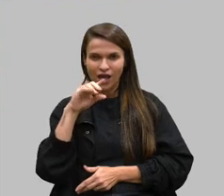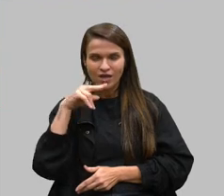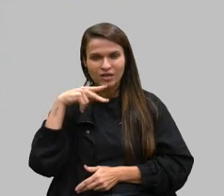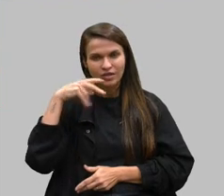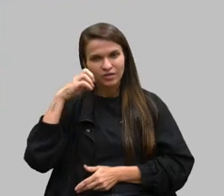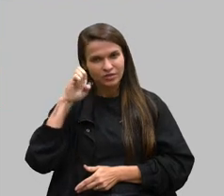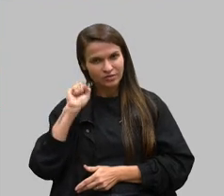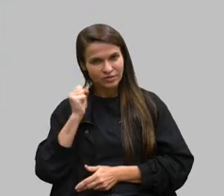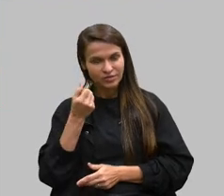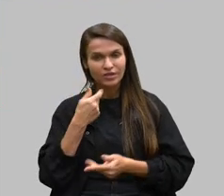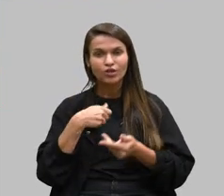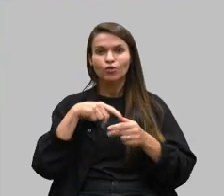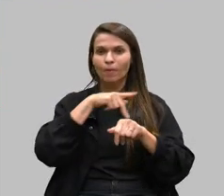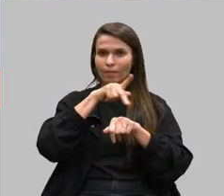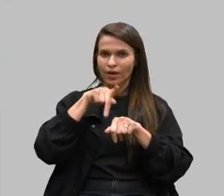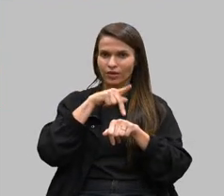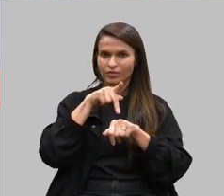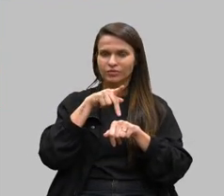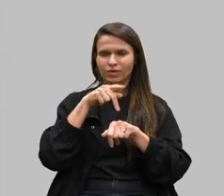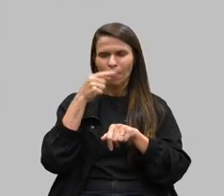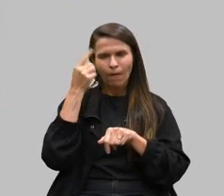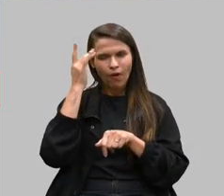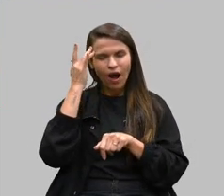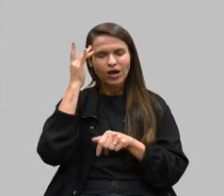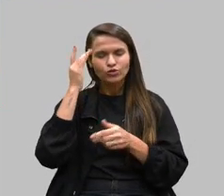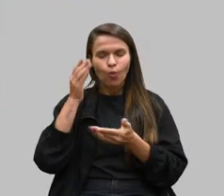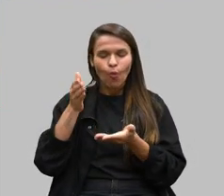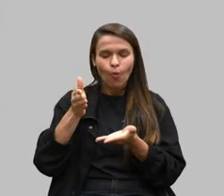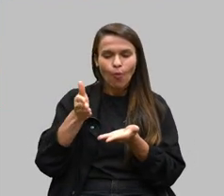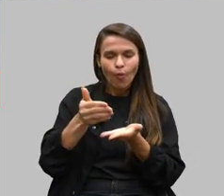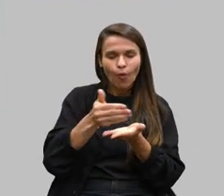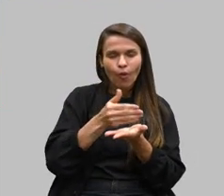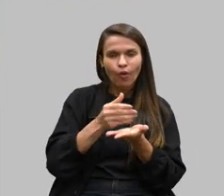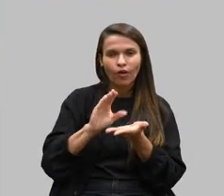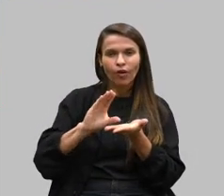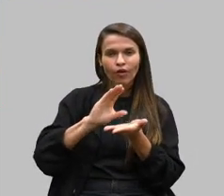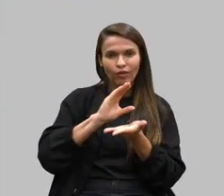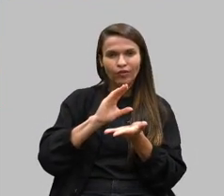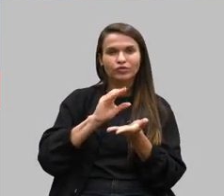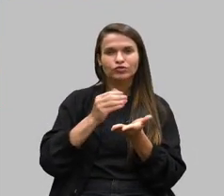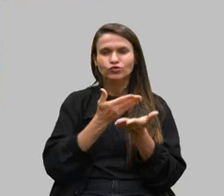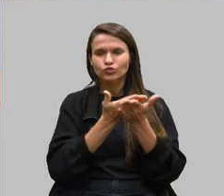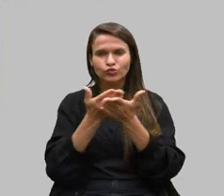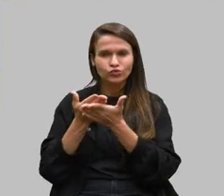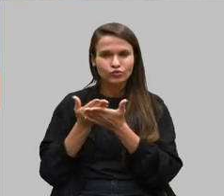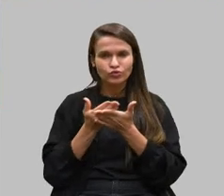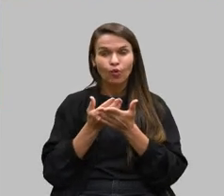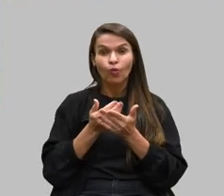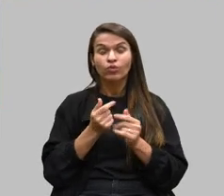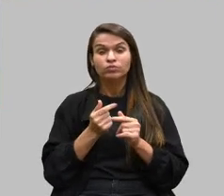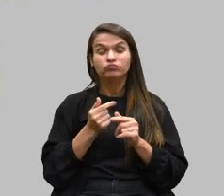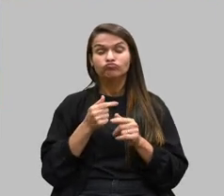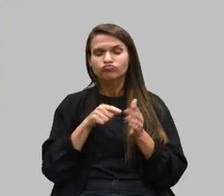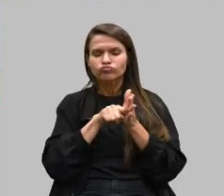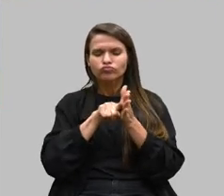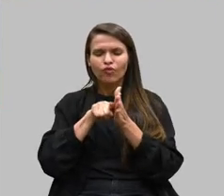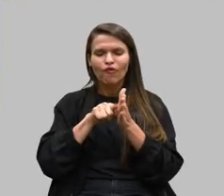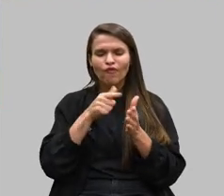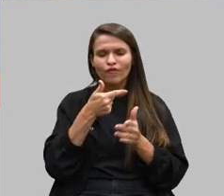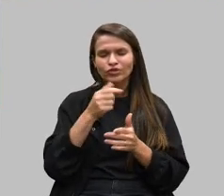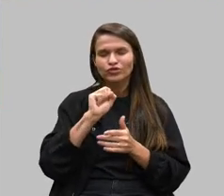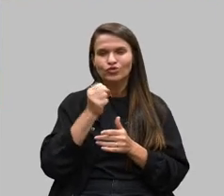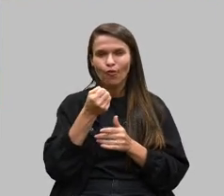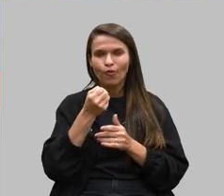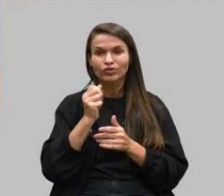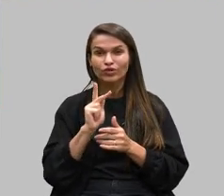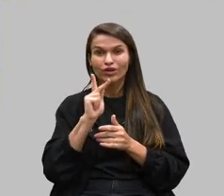com recursos e com estudos nós estamos estudando 28000 km de ferrovias os primeiros